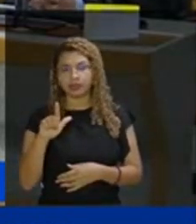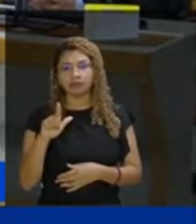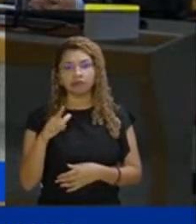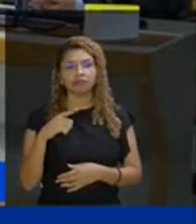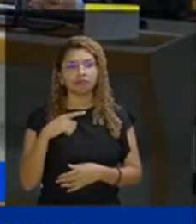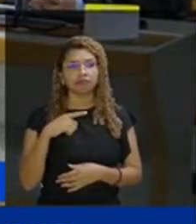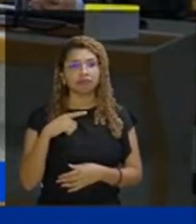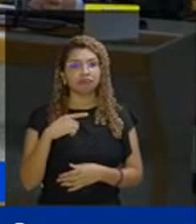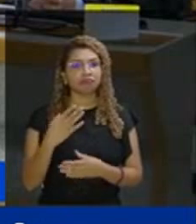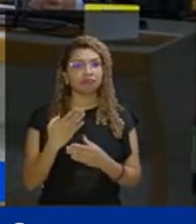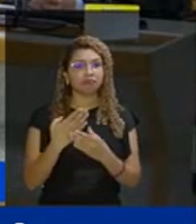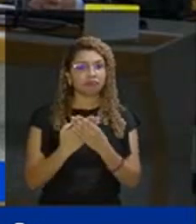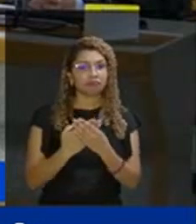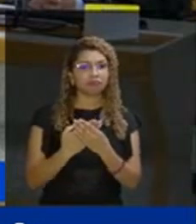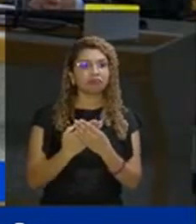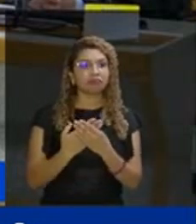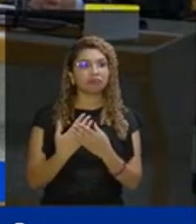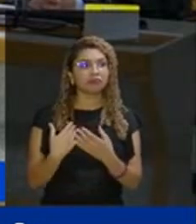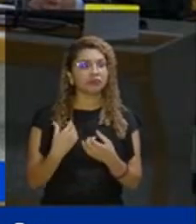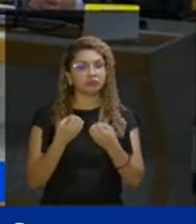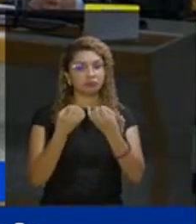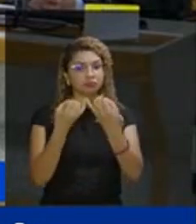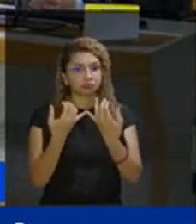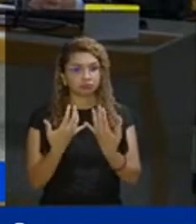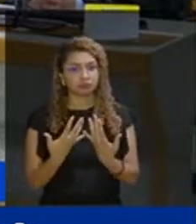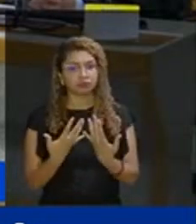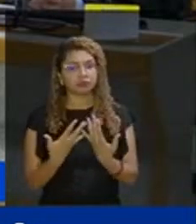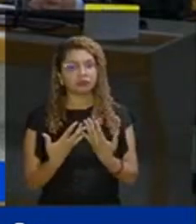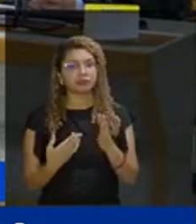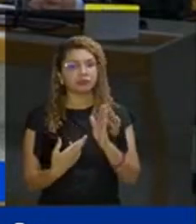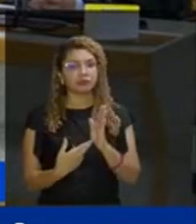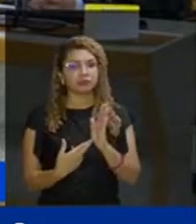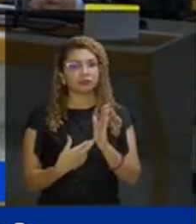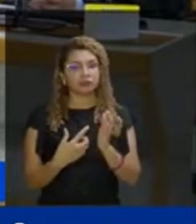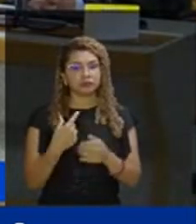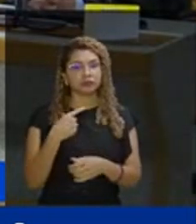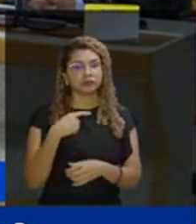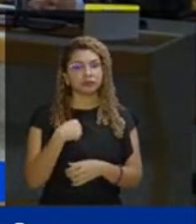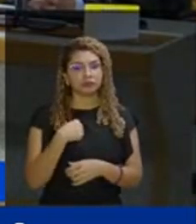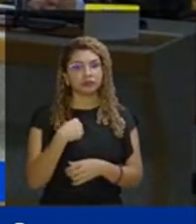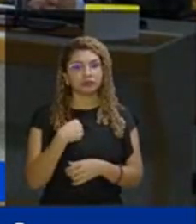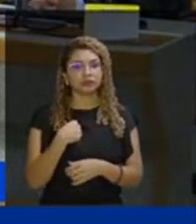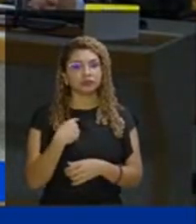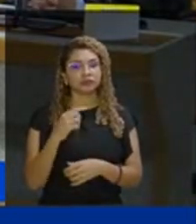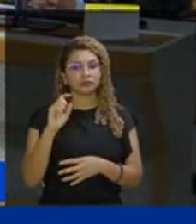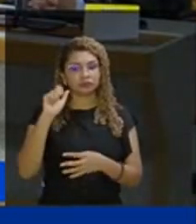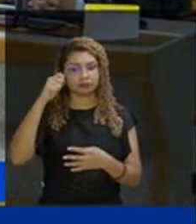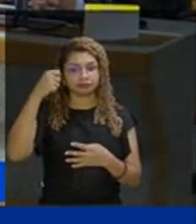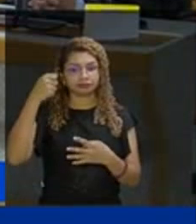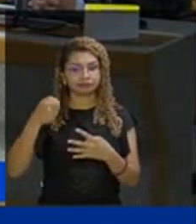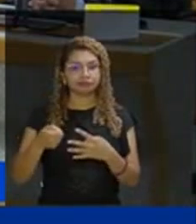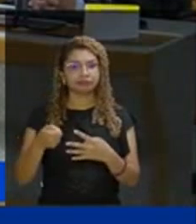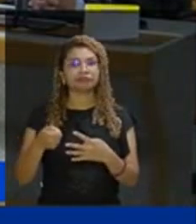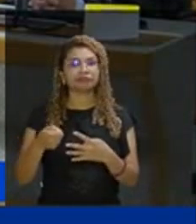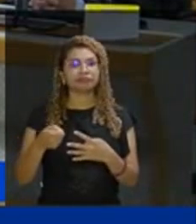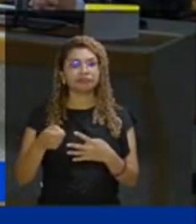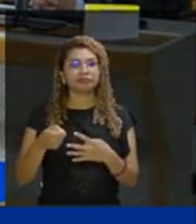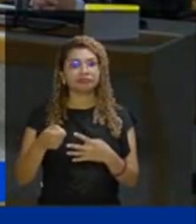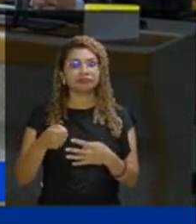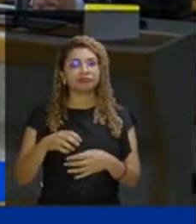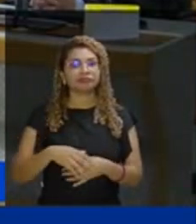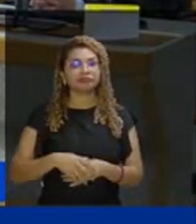sobre em que eu estou relatando, né, dei uma decisão afastando o